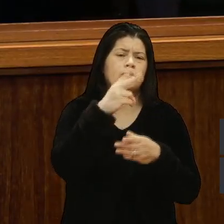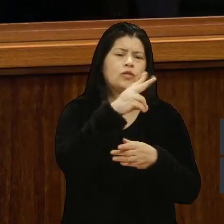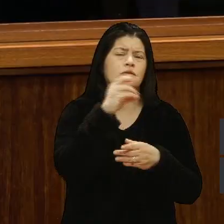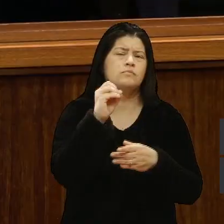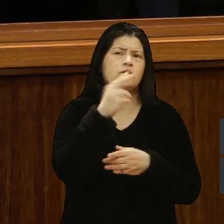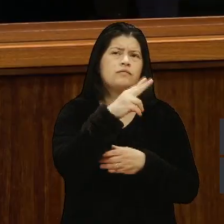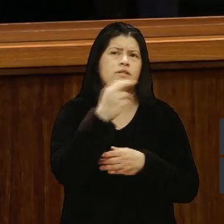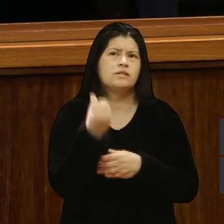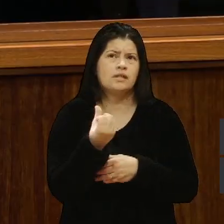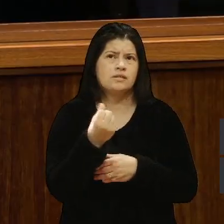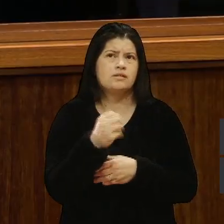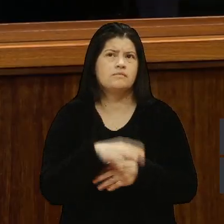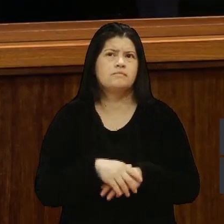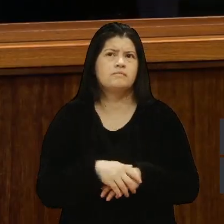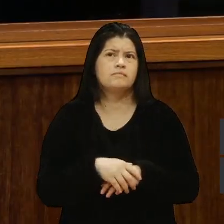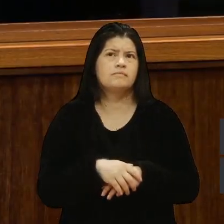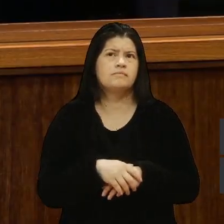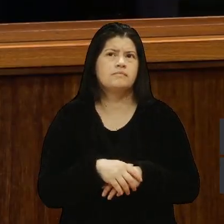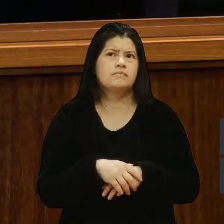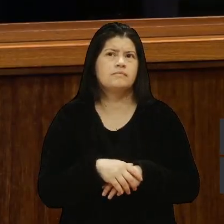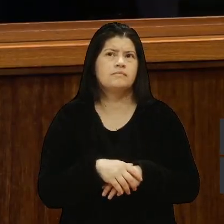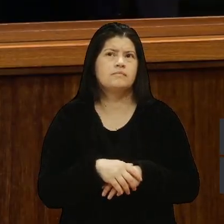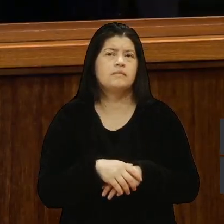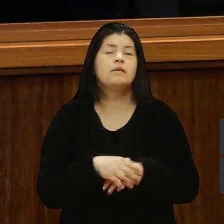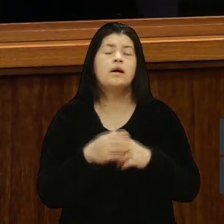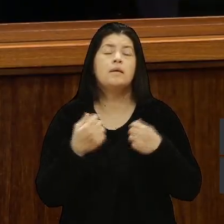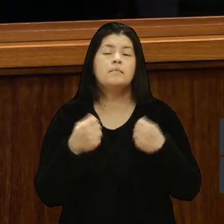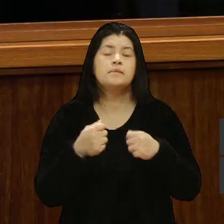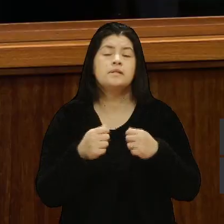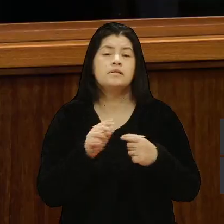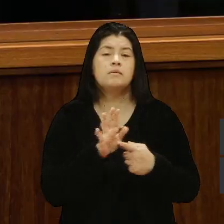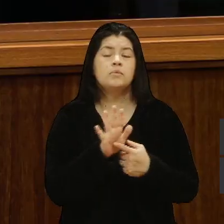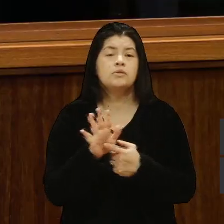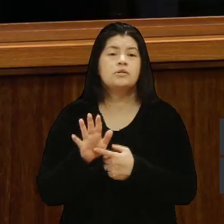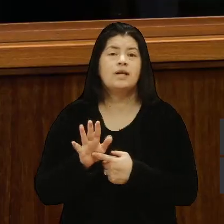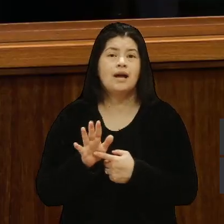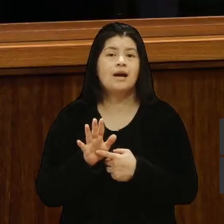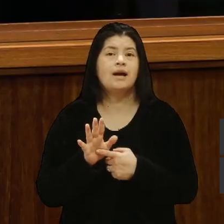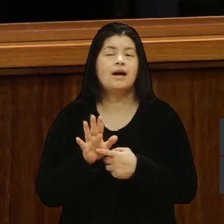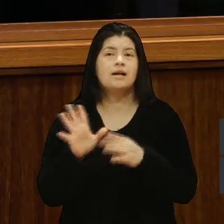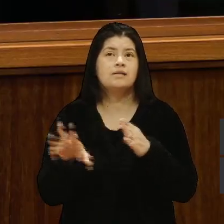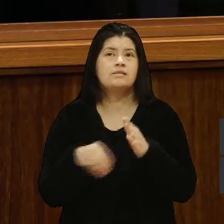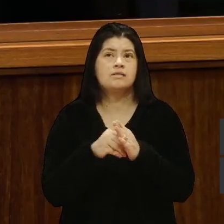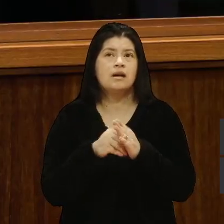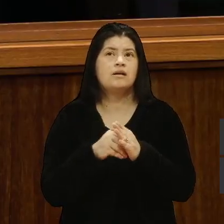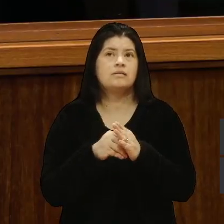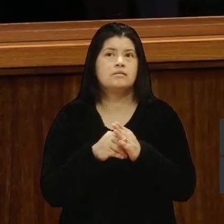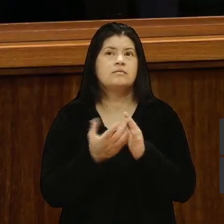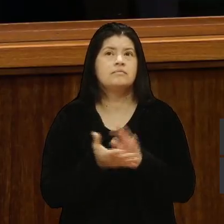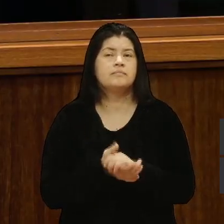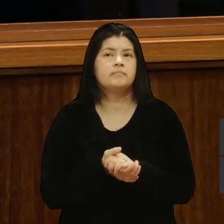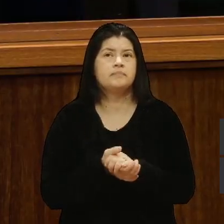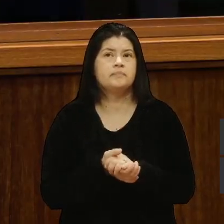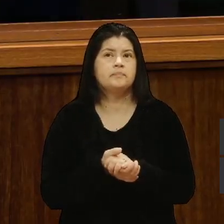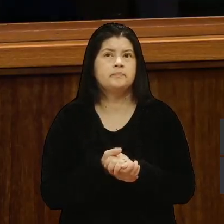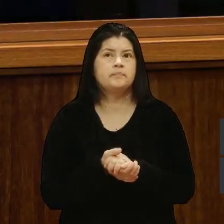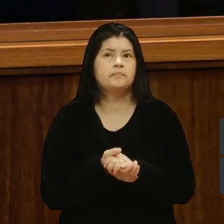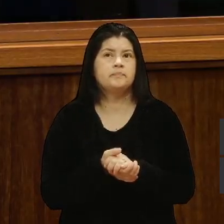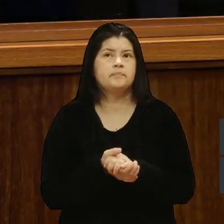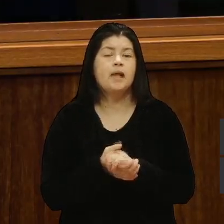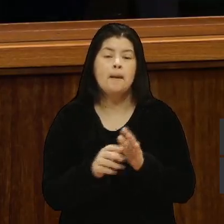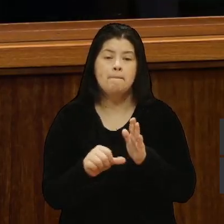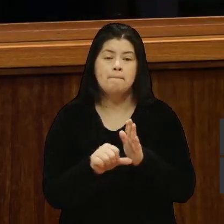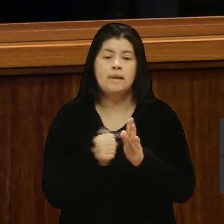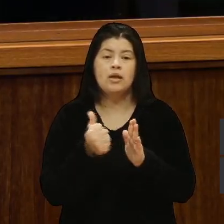2026. Então, em que pese as emendas, de qualquer maneira, terem um caráter um pouco